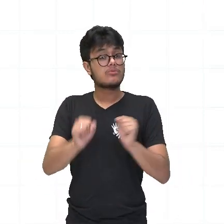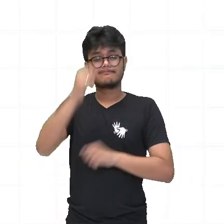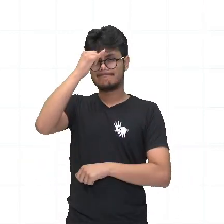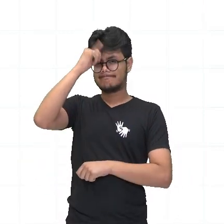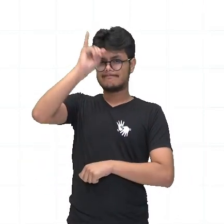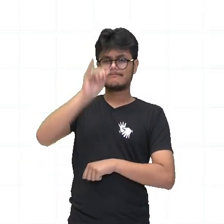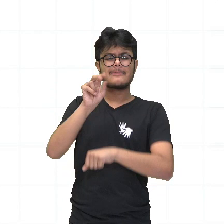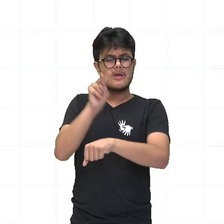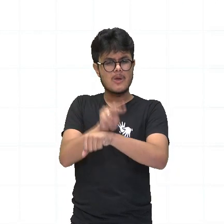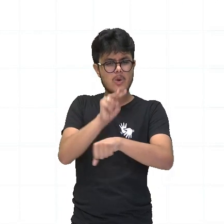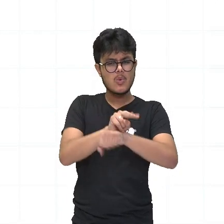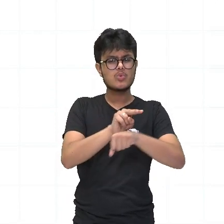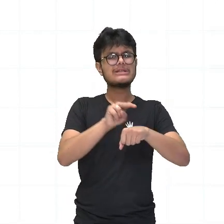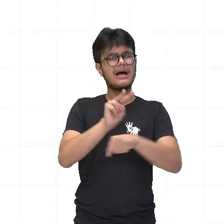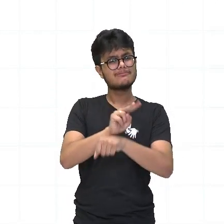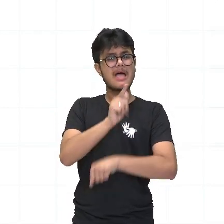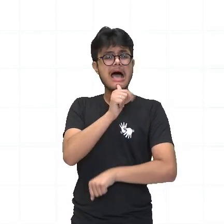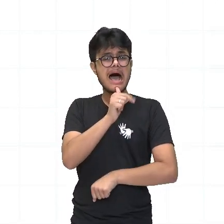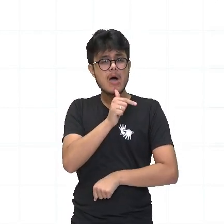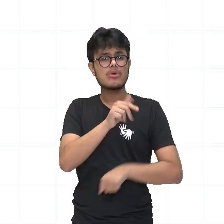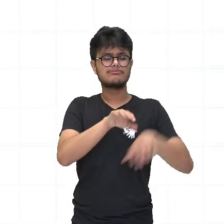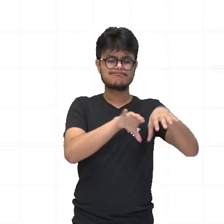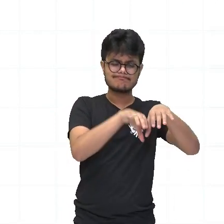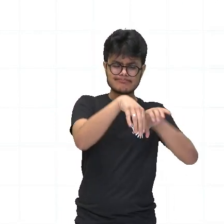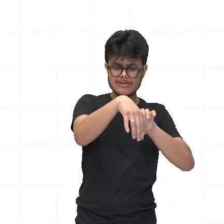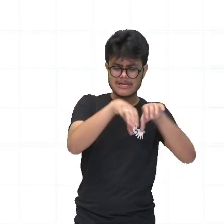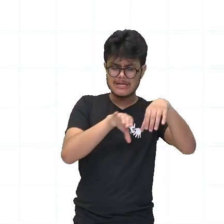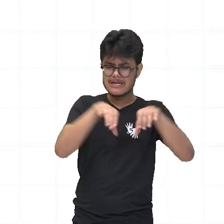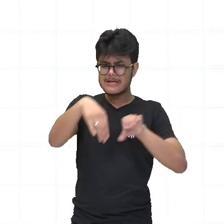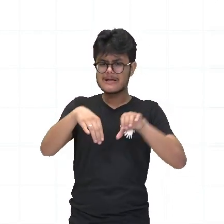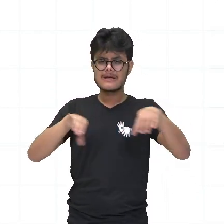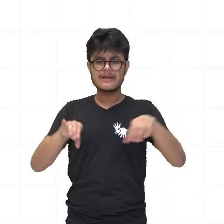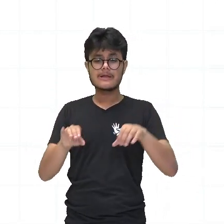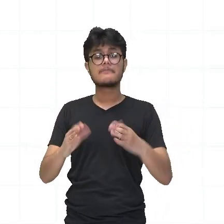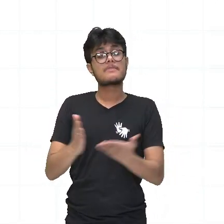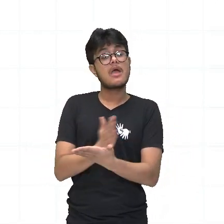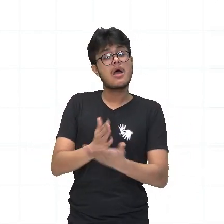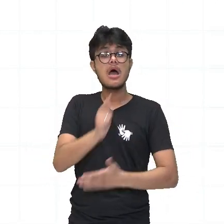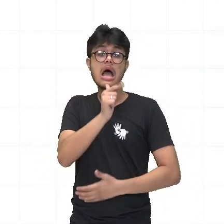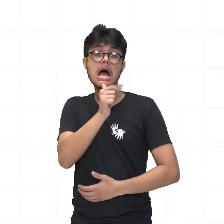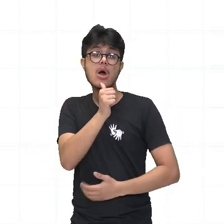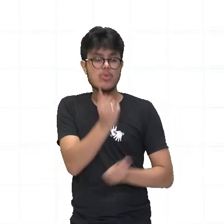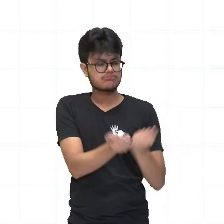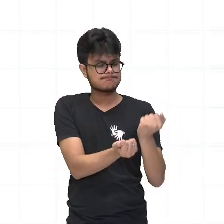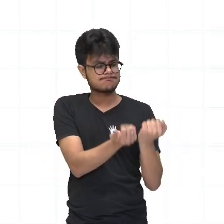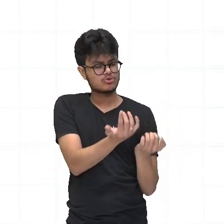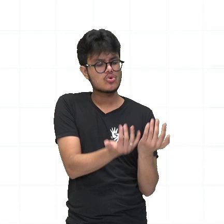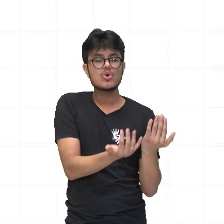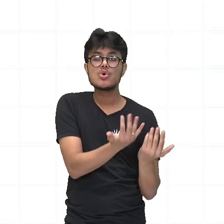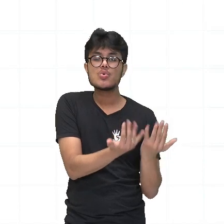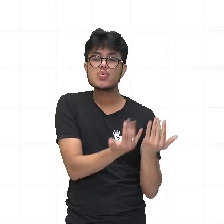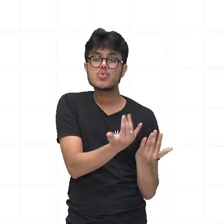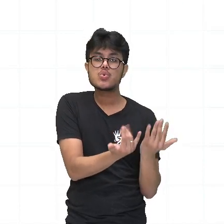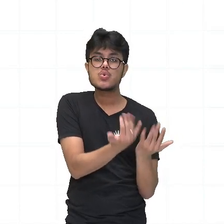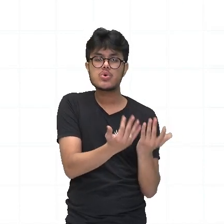água, ou no mínimo fervura, ou no mínimo uso